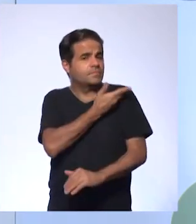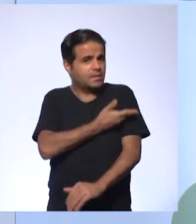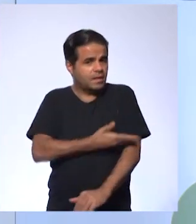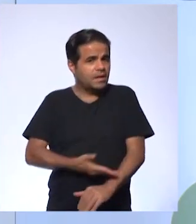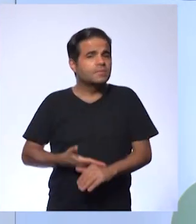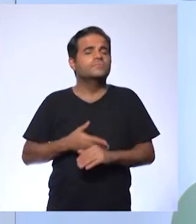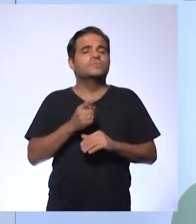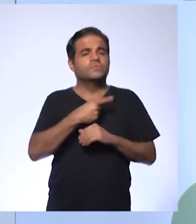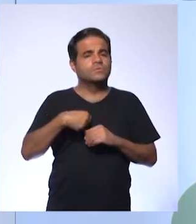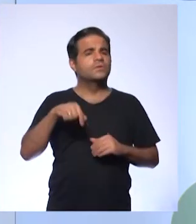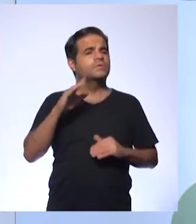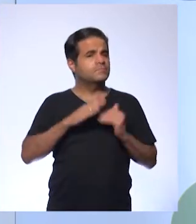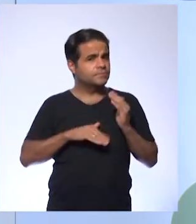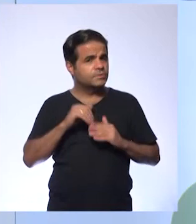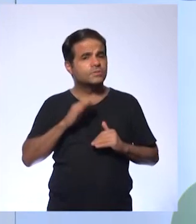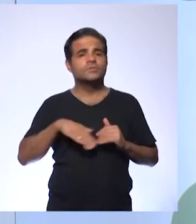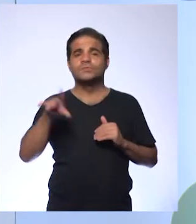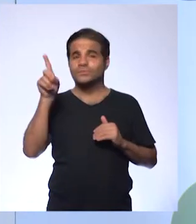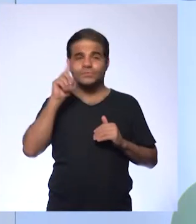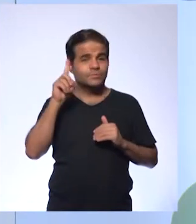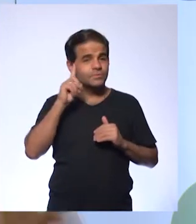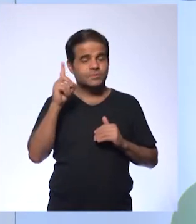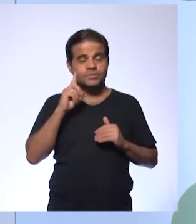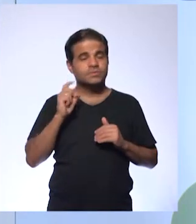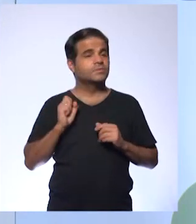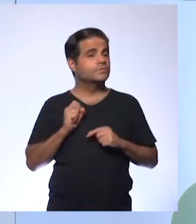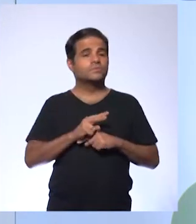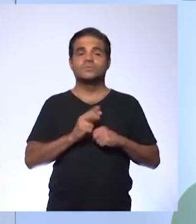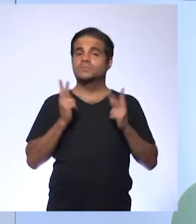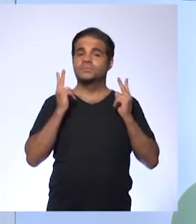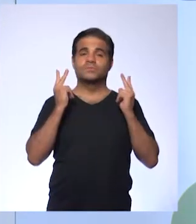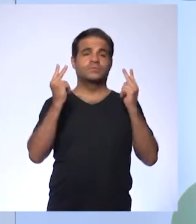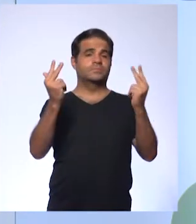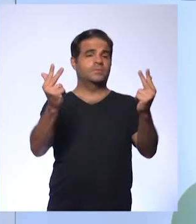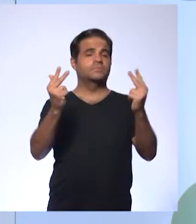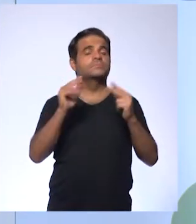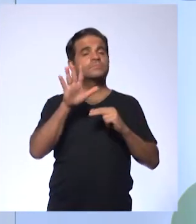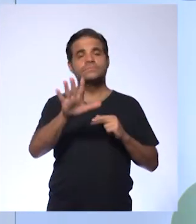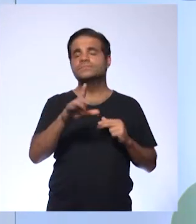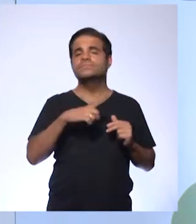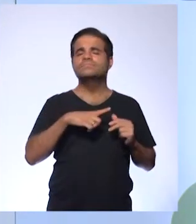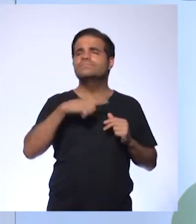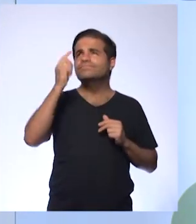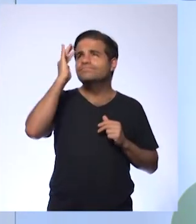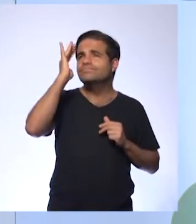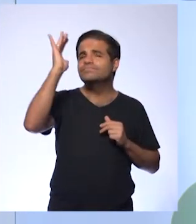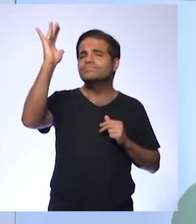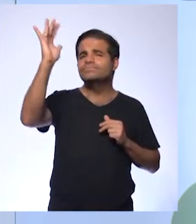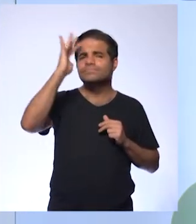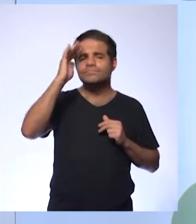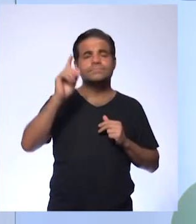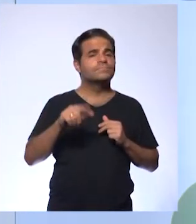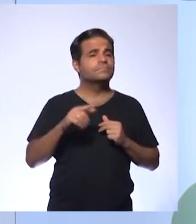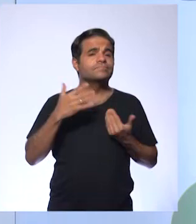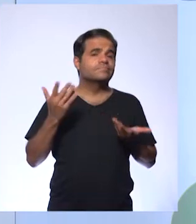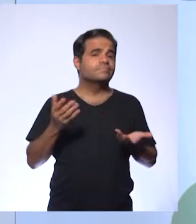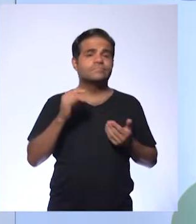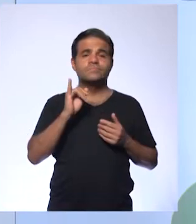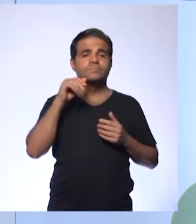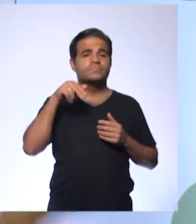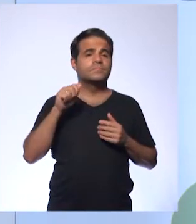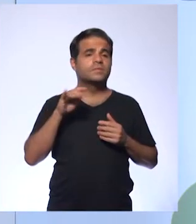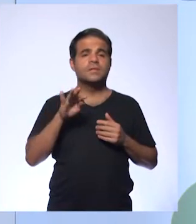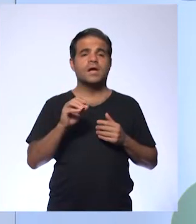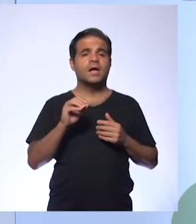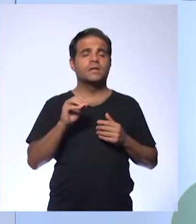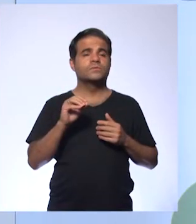que é algo que a gente pratica todo dia, aquilo se torna hábito e natural, mas também a gente tem em mente que é algo que é inato, né? Se a